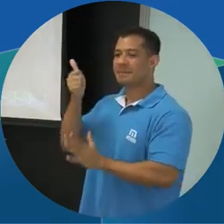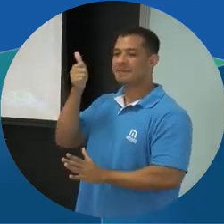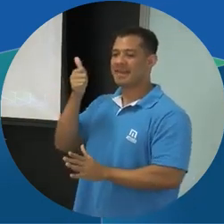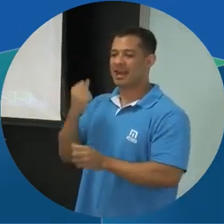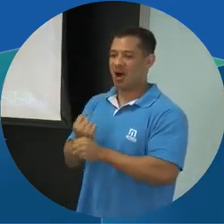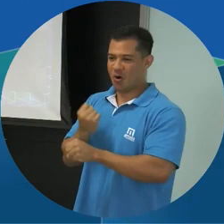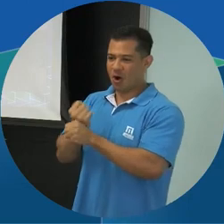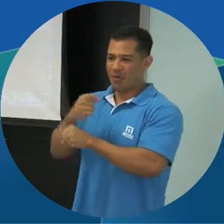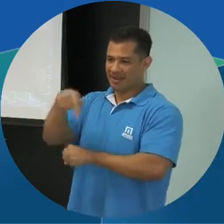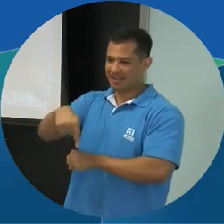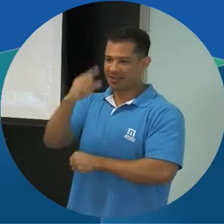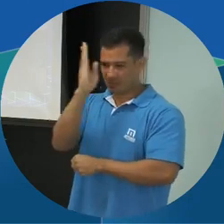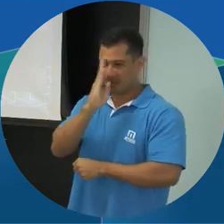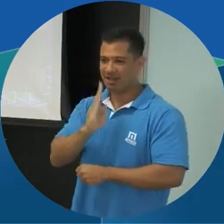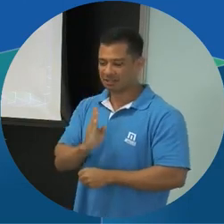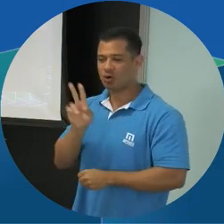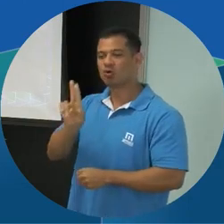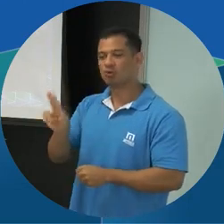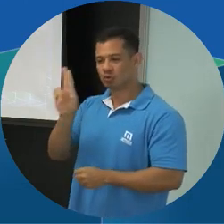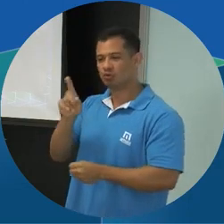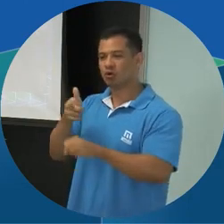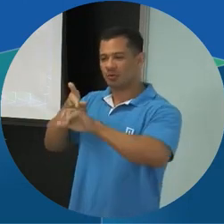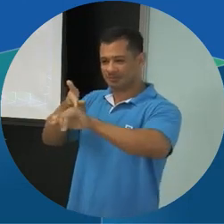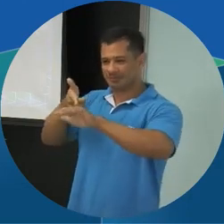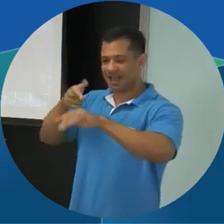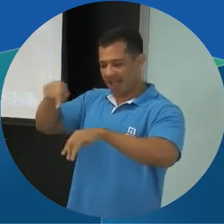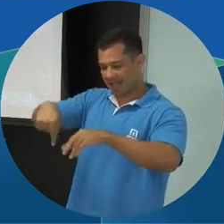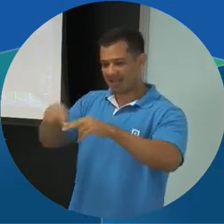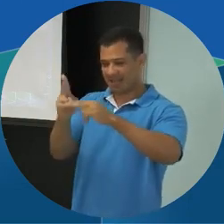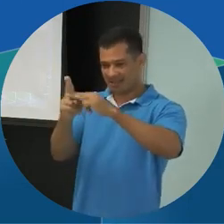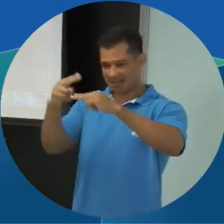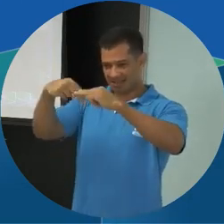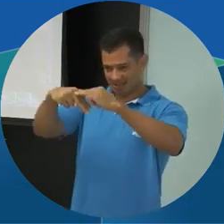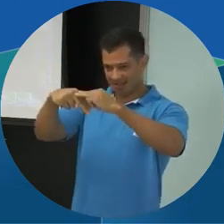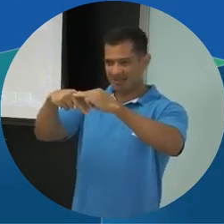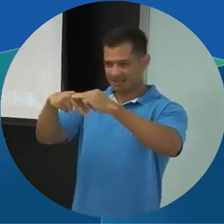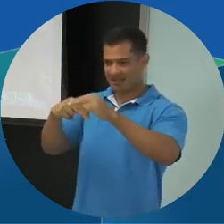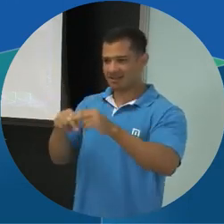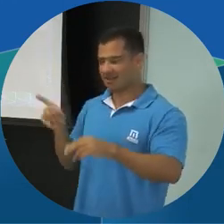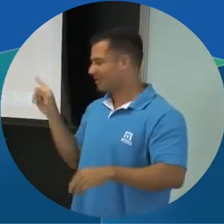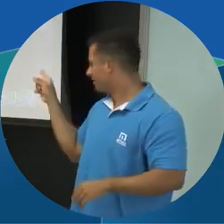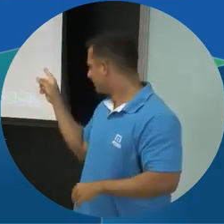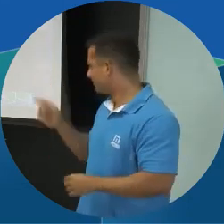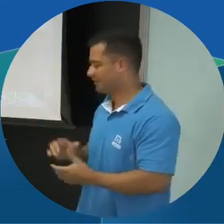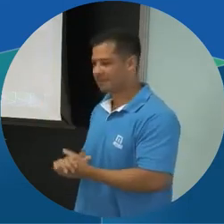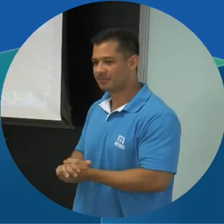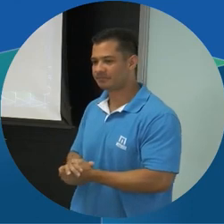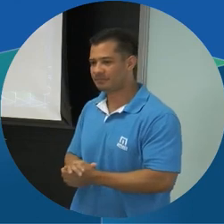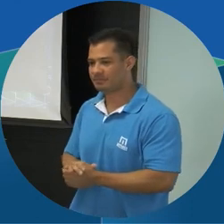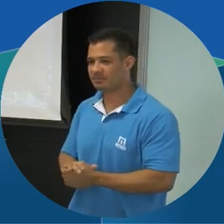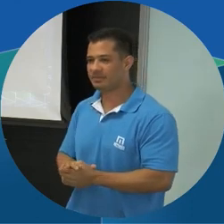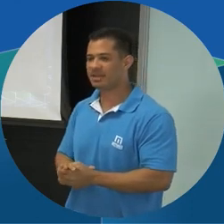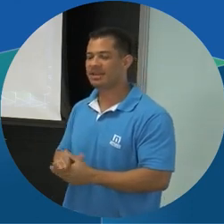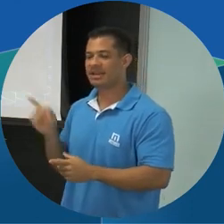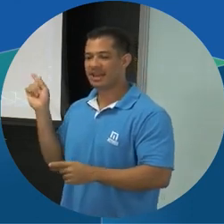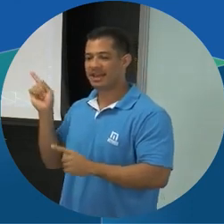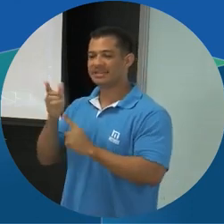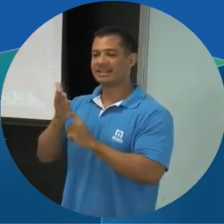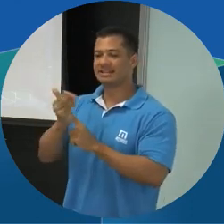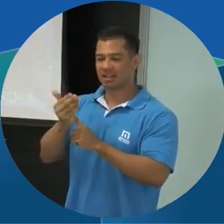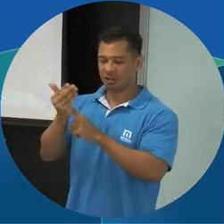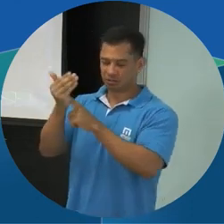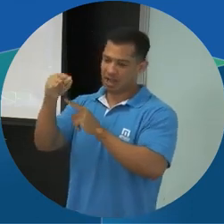gente realizou aqui no Brasil, que o Grupo Priner realizou aqui no Brasil. Porém, essa tecnologia de hidrodemolição, ela já vem